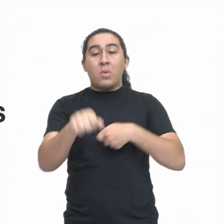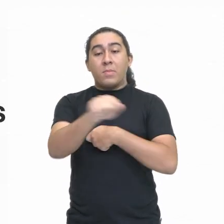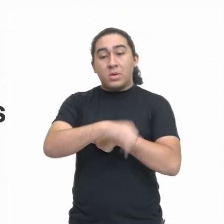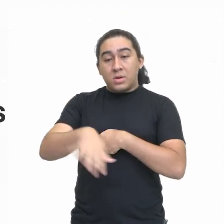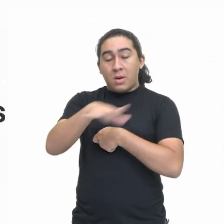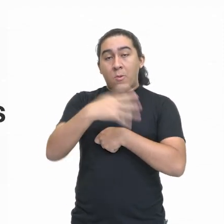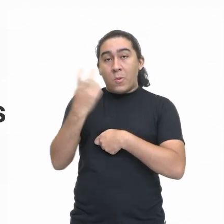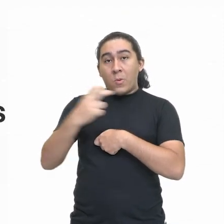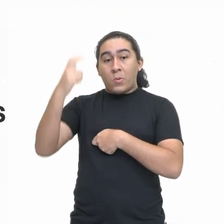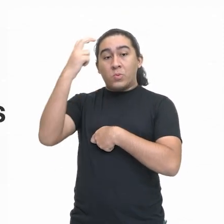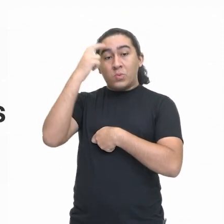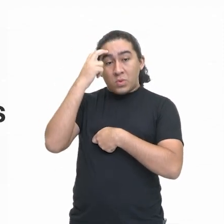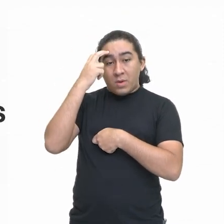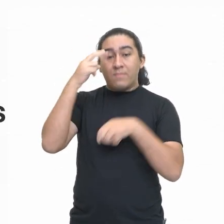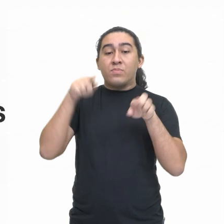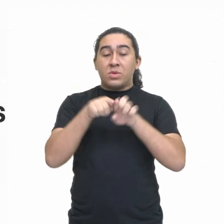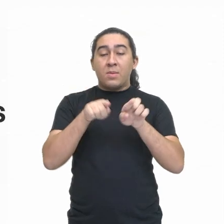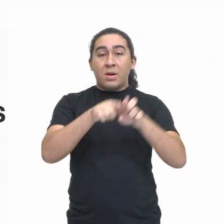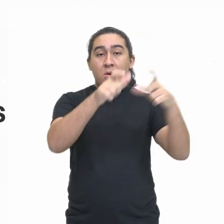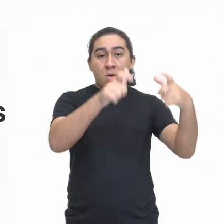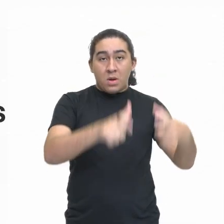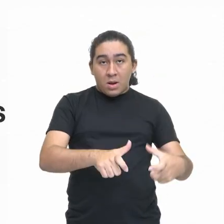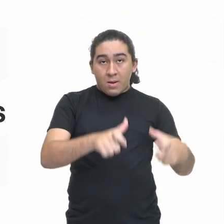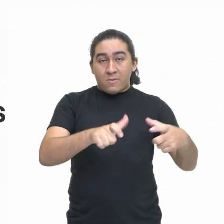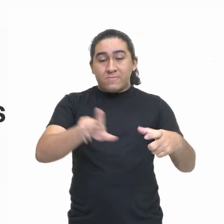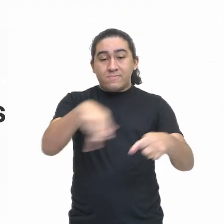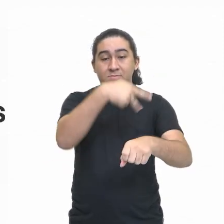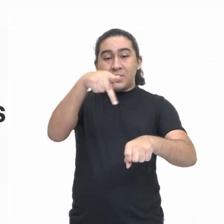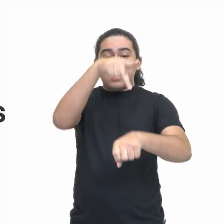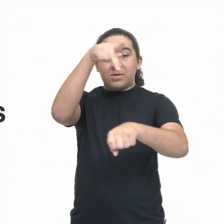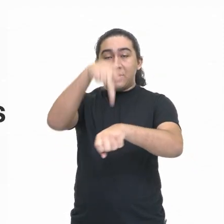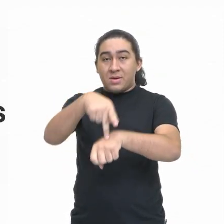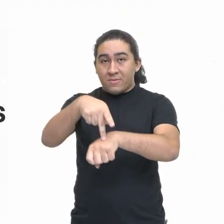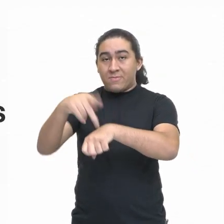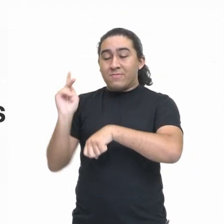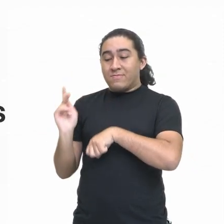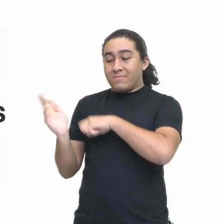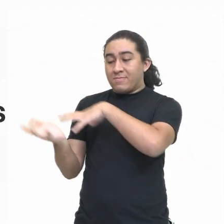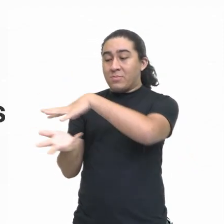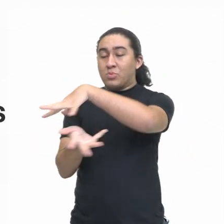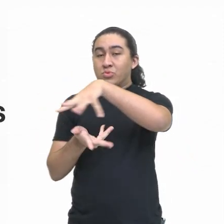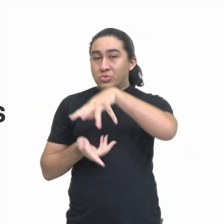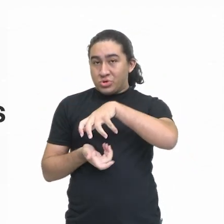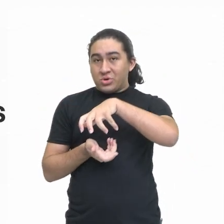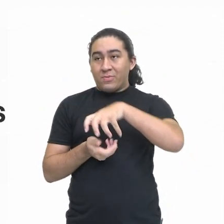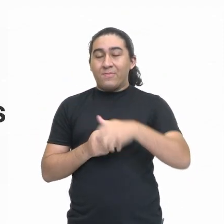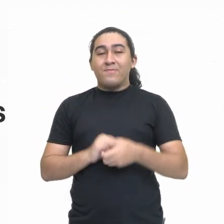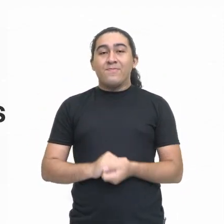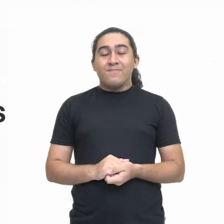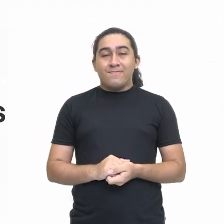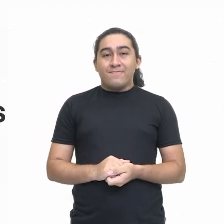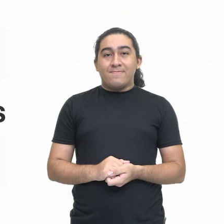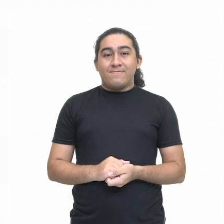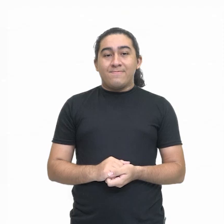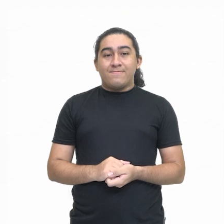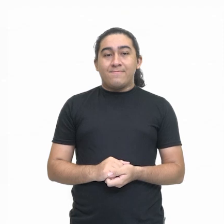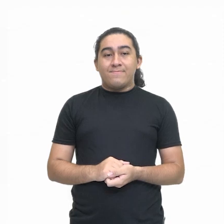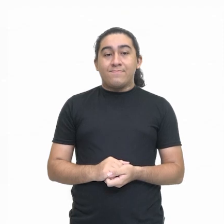econômicos, ambientais e culturais nos âmbitos local, nacional e